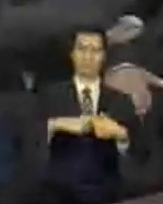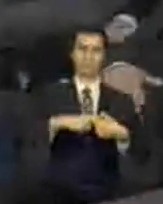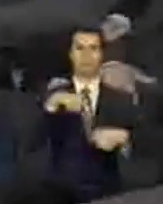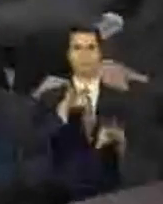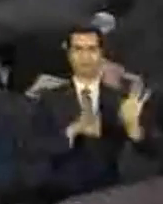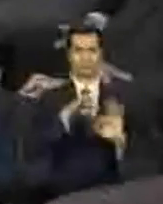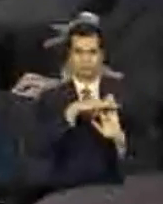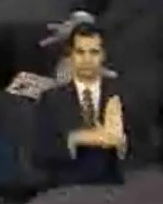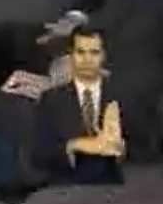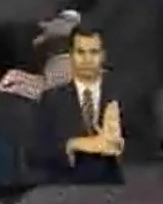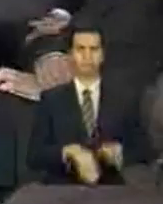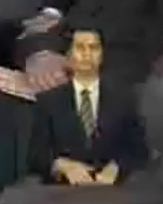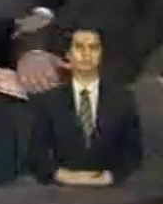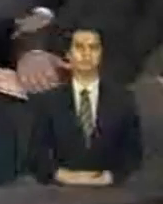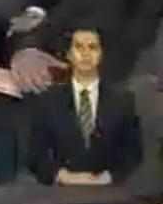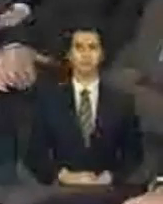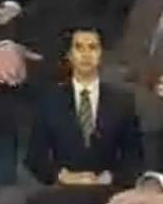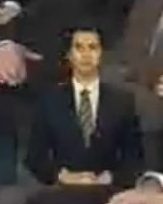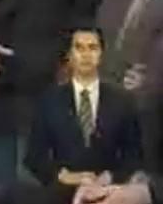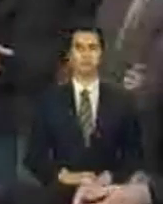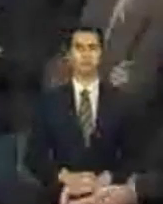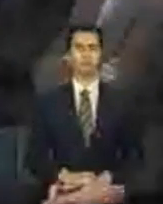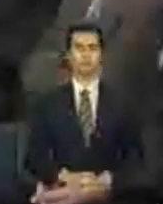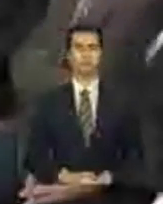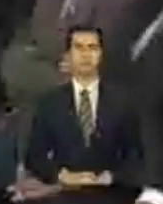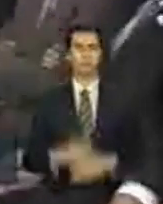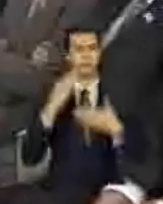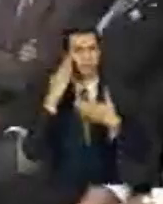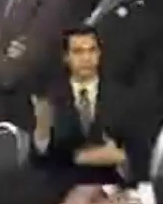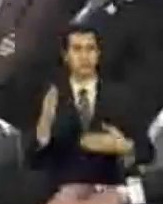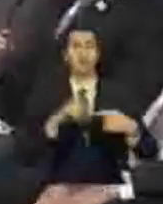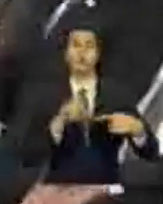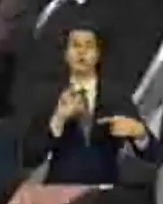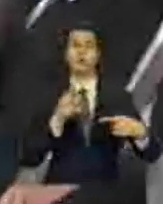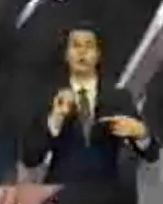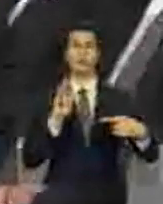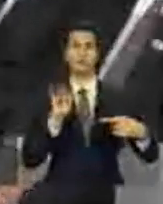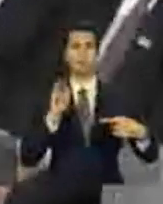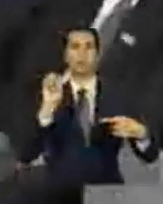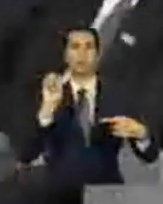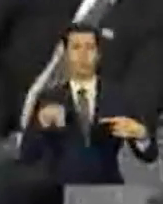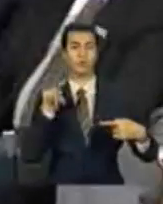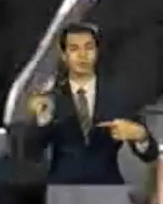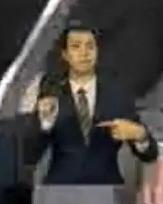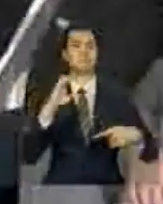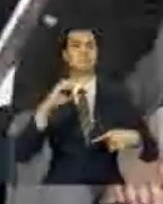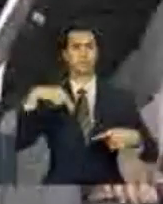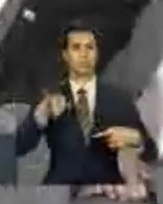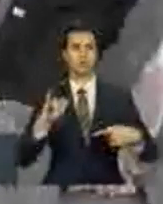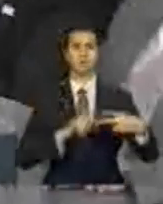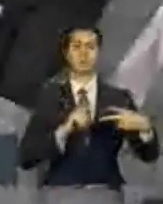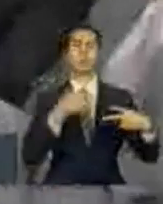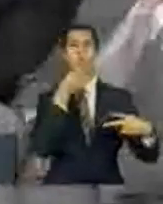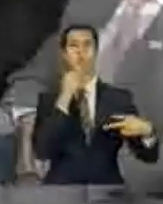programa. Agradecer ao Robson Braga de Andrade, da CNI, ao